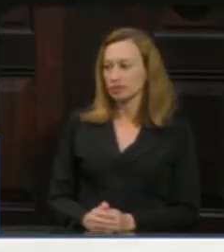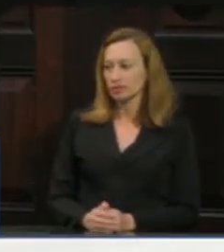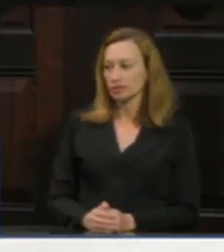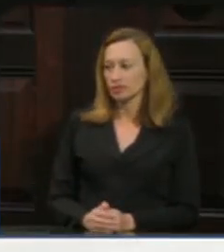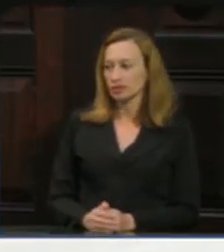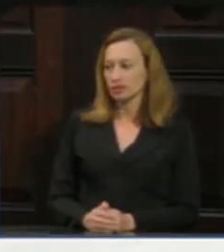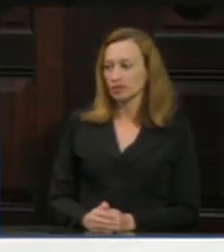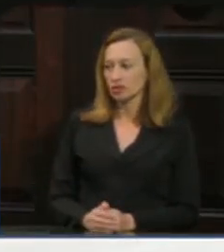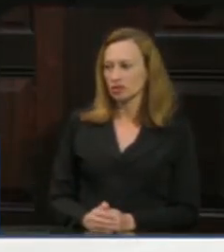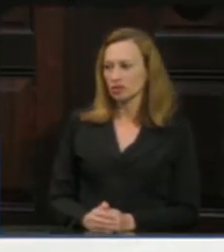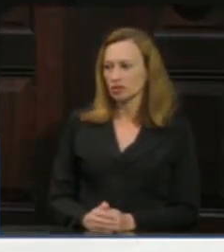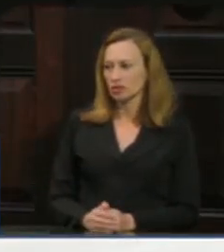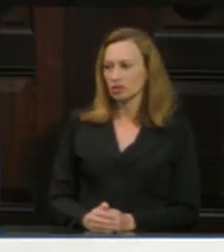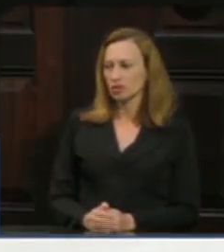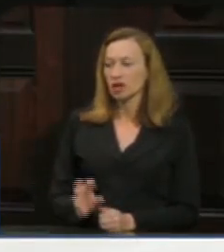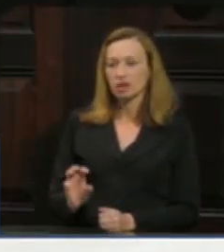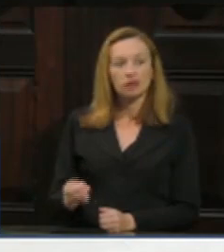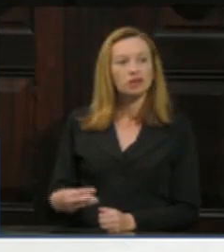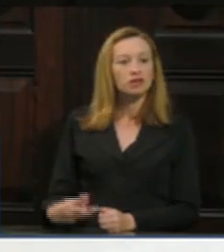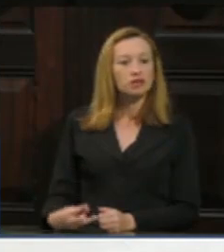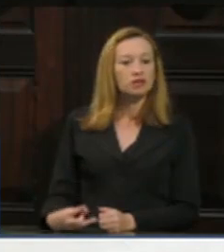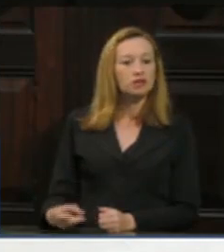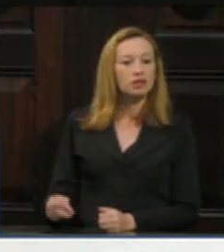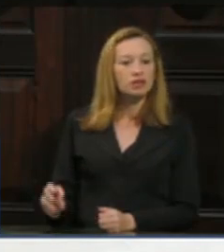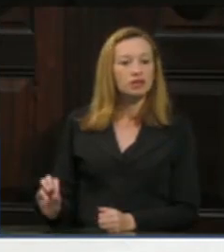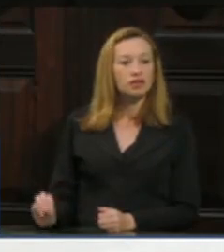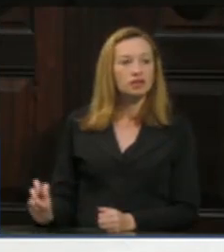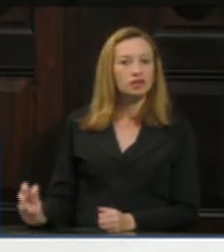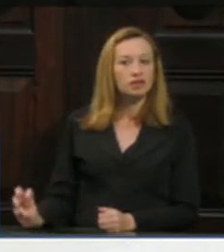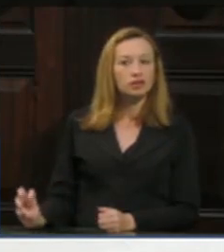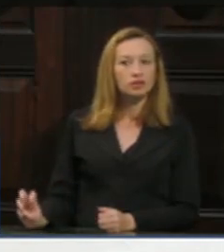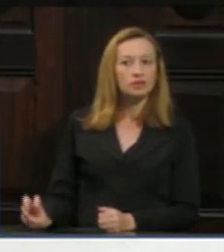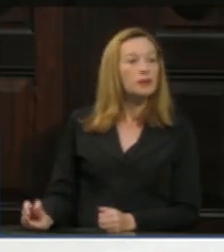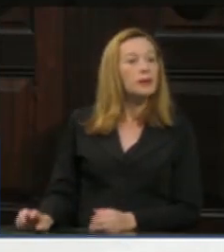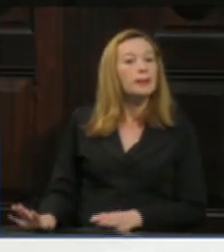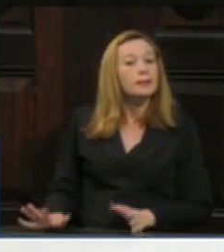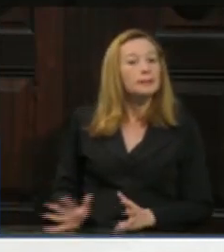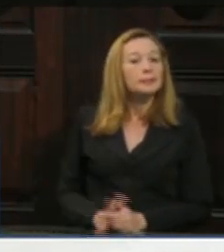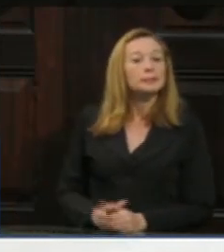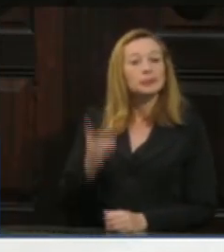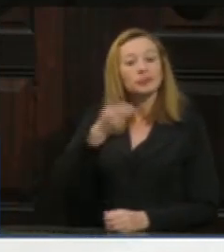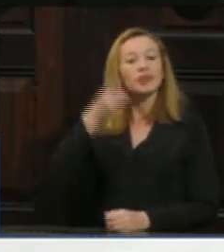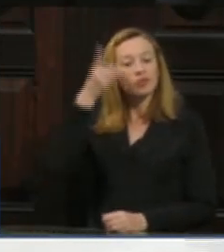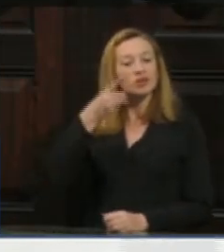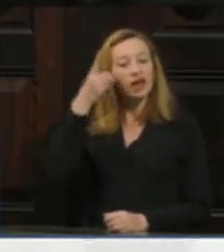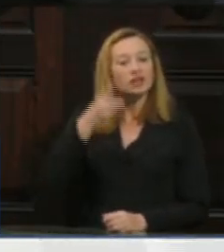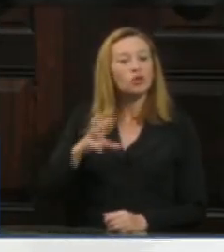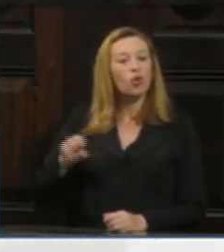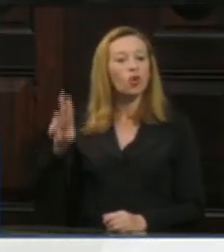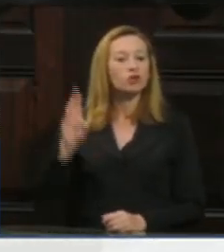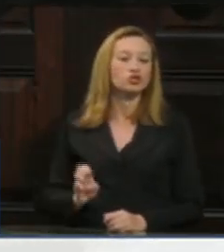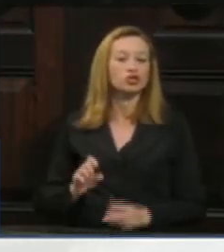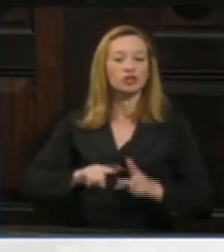observará em tempo oportuno quanto à tramitação concomitante dos referidos projetos de